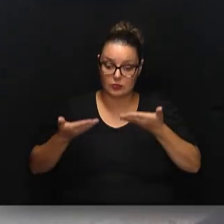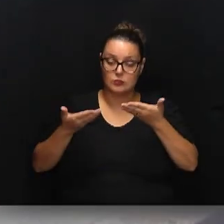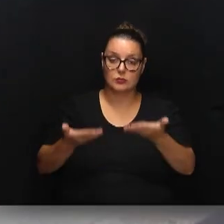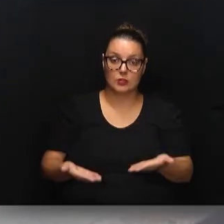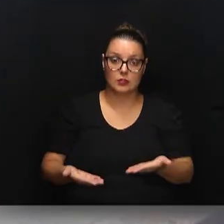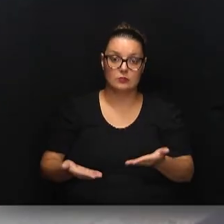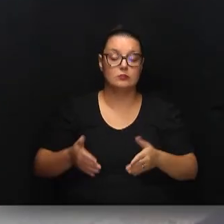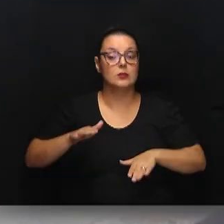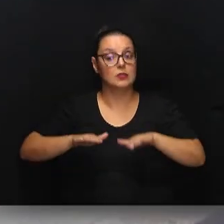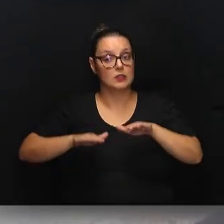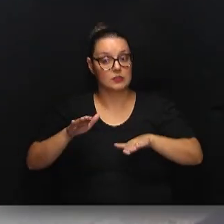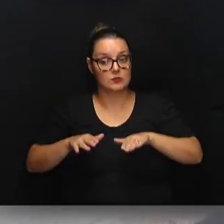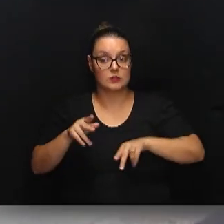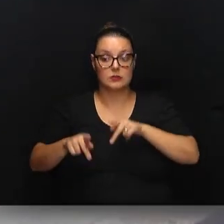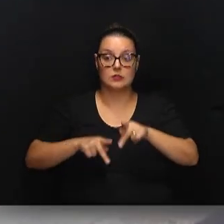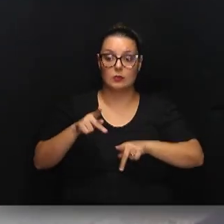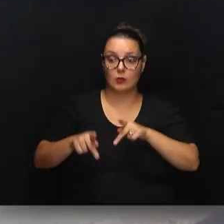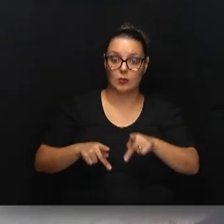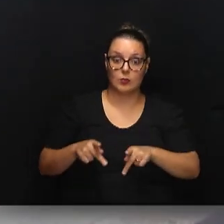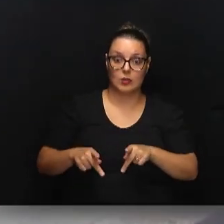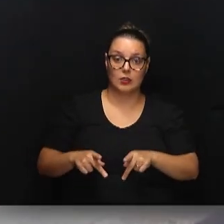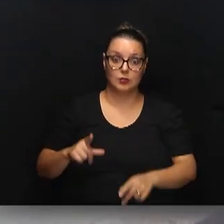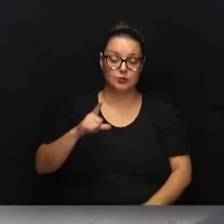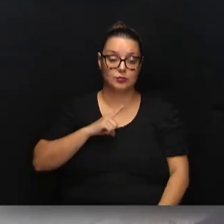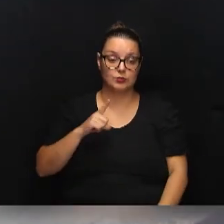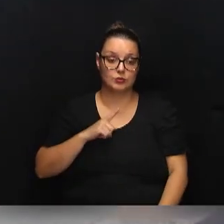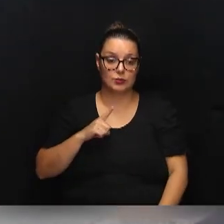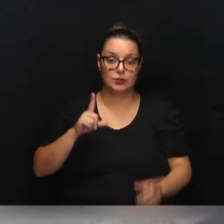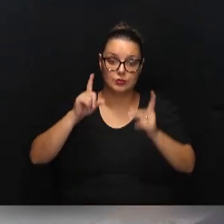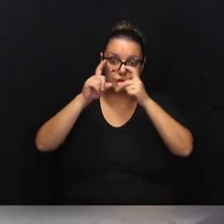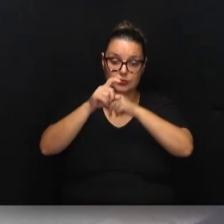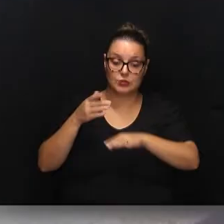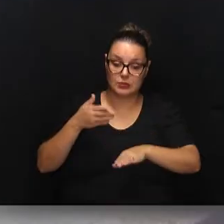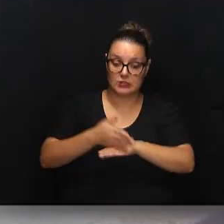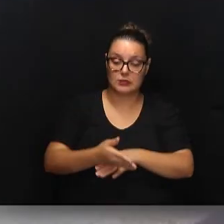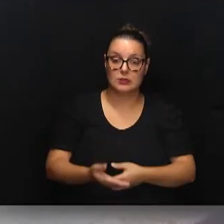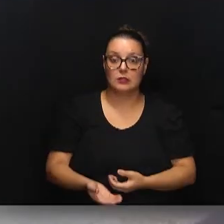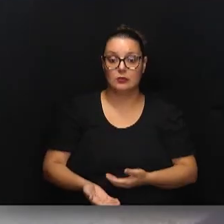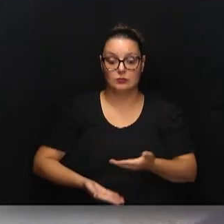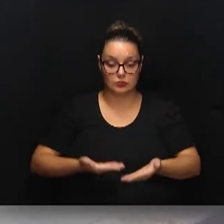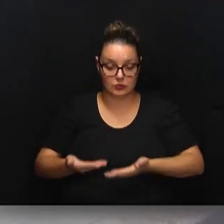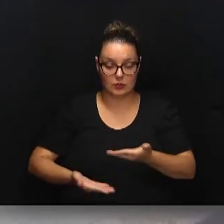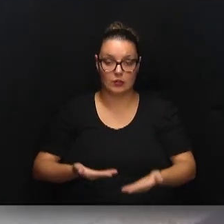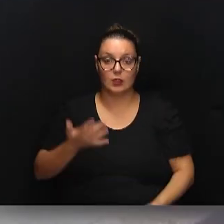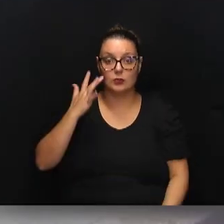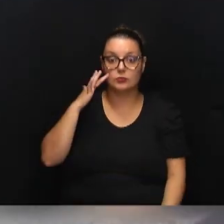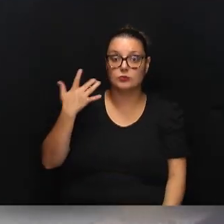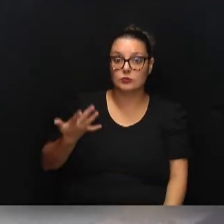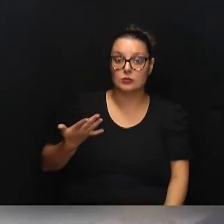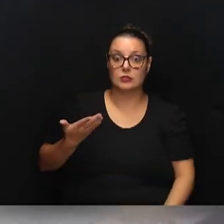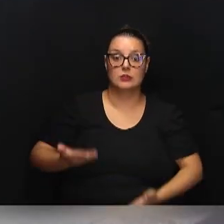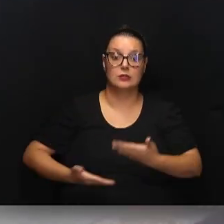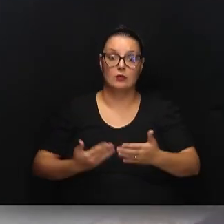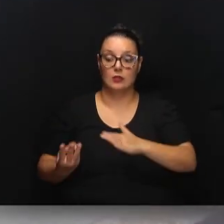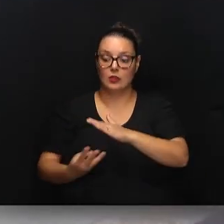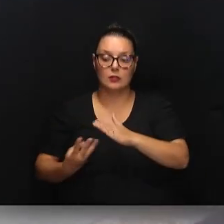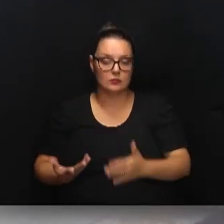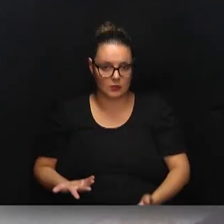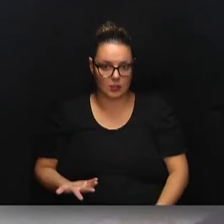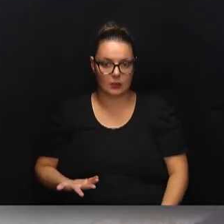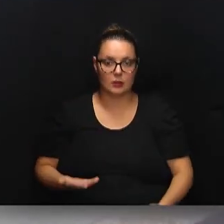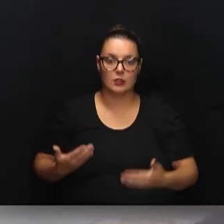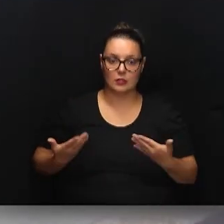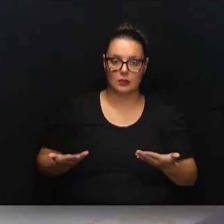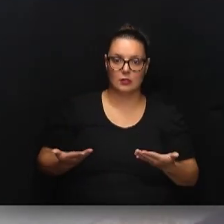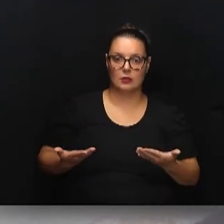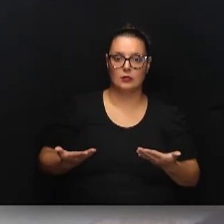E muitas vezes a população que tem dificuldade de acessar um serviço não sabe que aquele serviço foi terceirizado. Então,